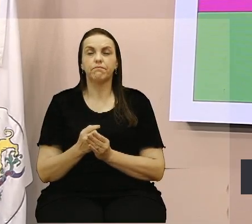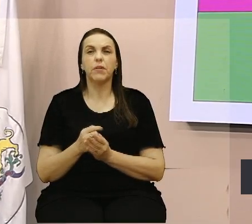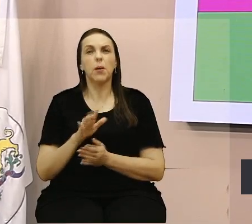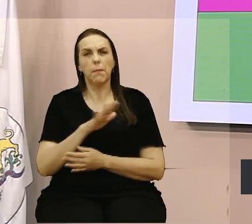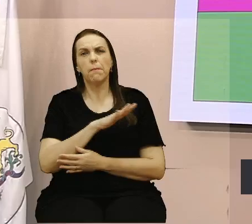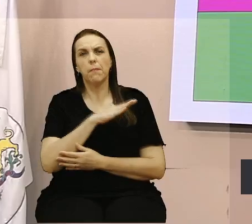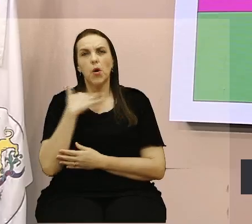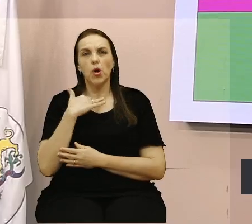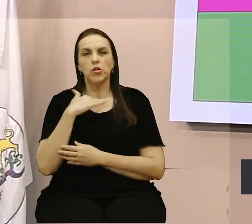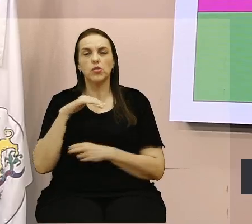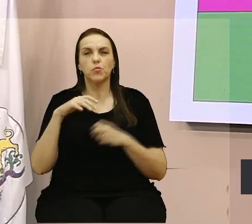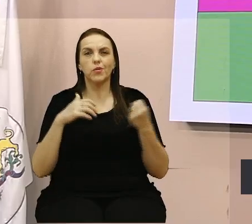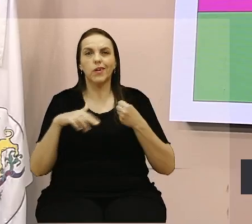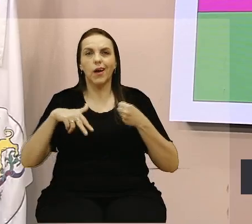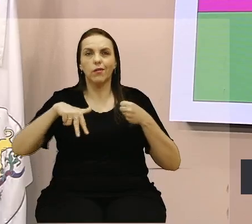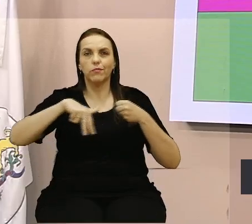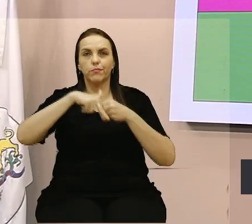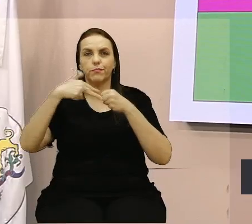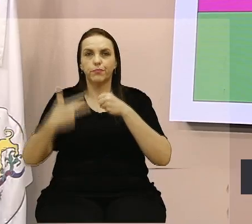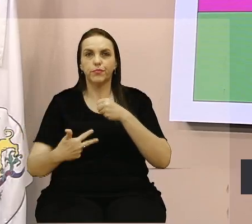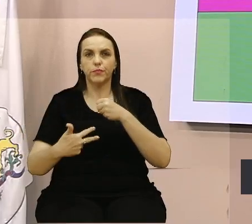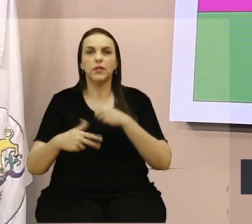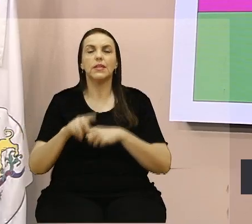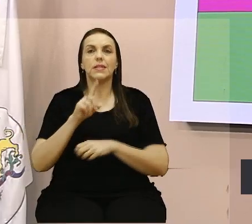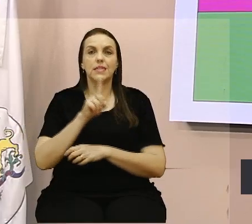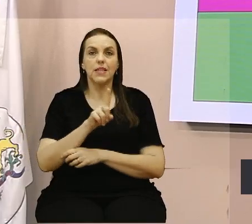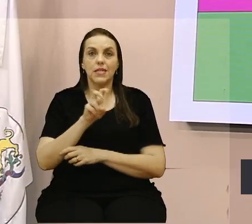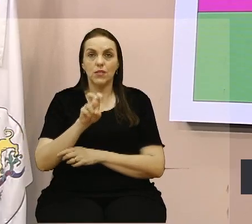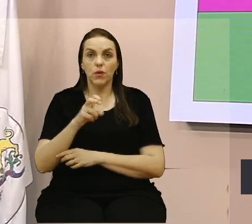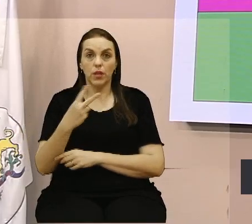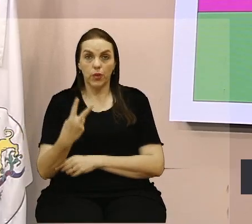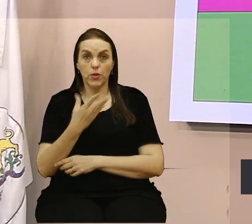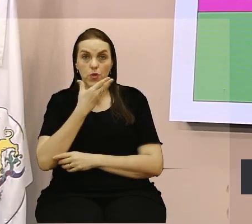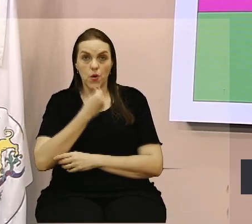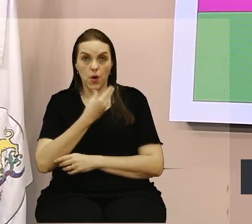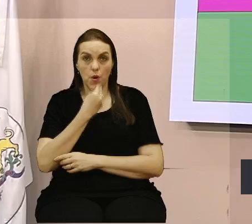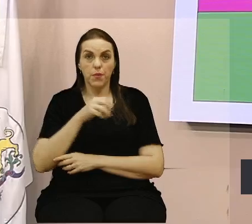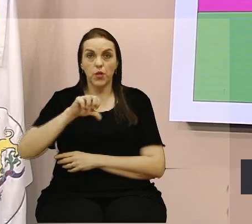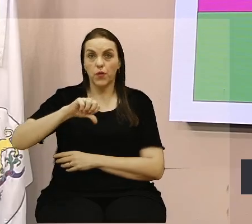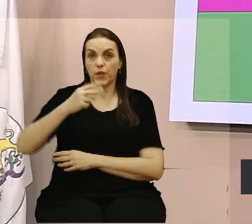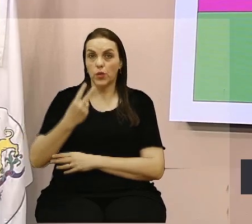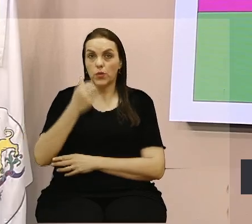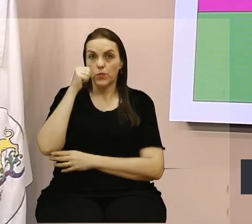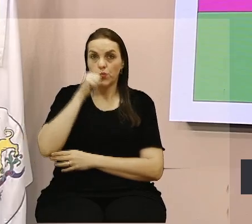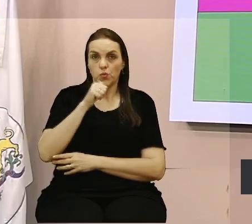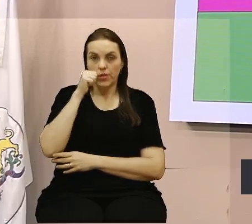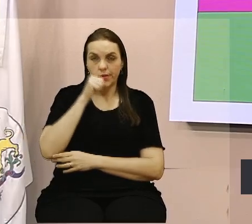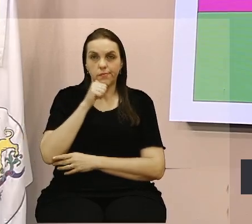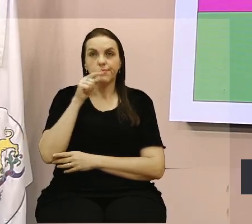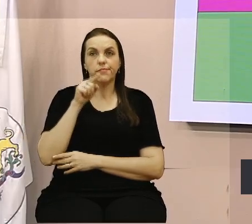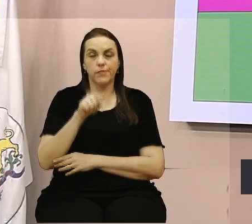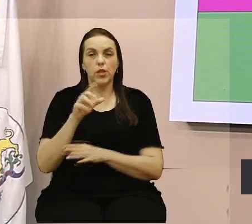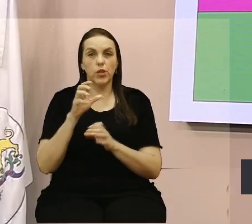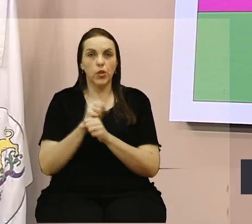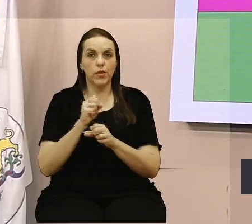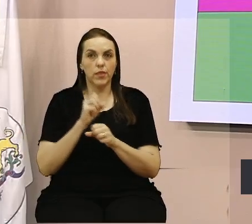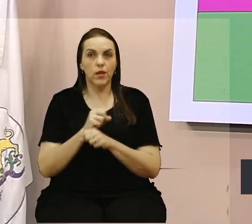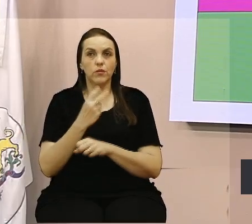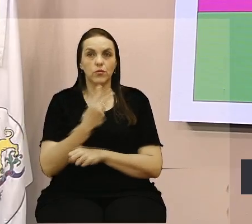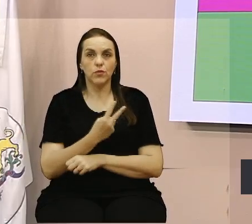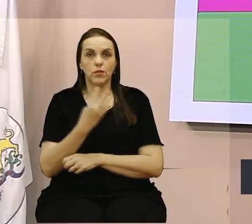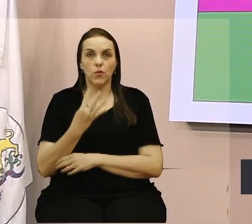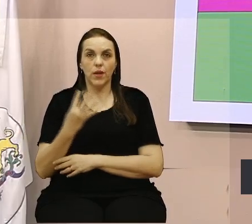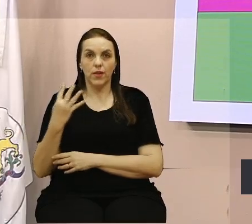Mortes por atropelamento. Então, nós temos 152 homens, 92 mulheres, fazendo o total de